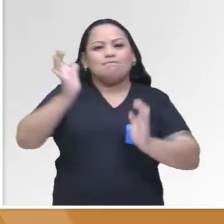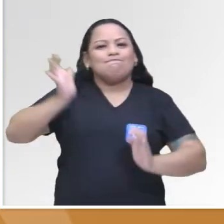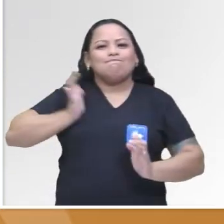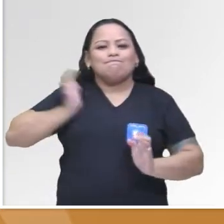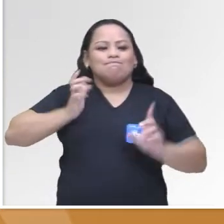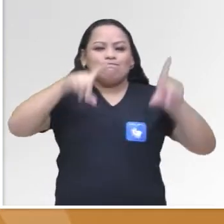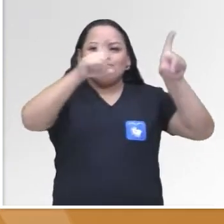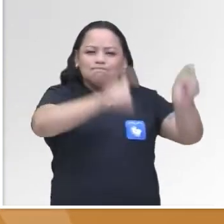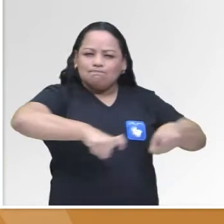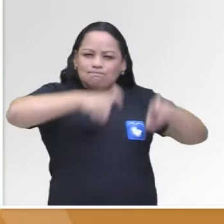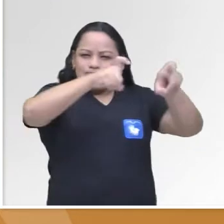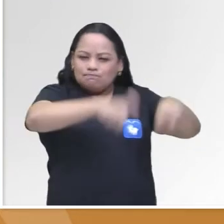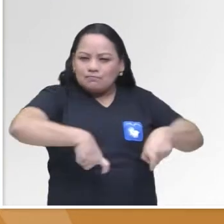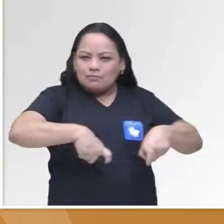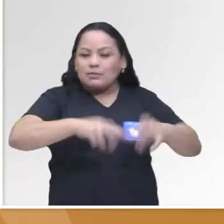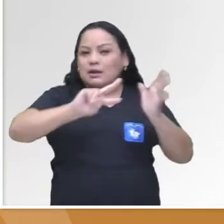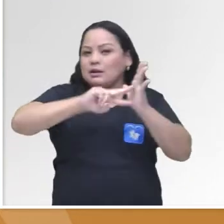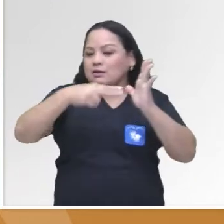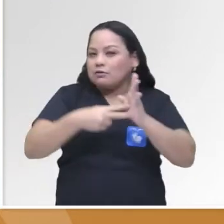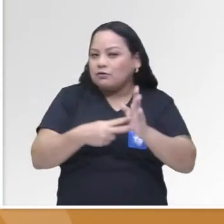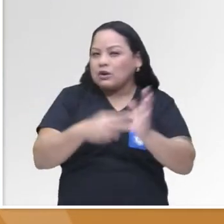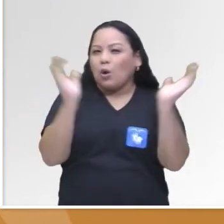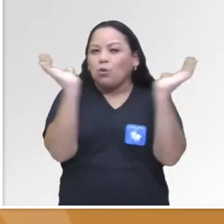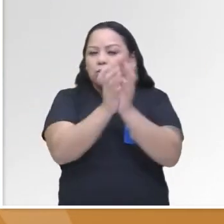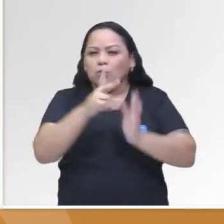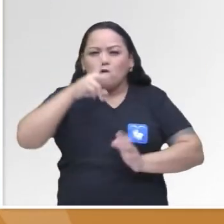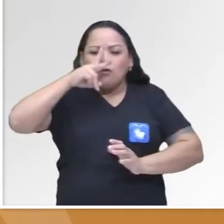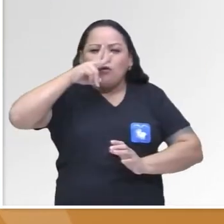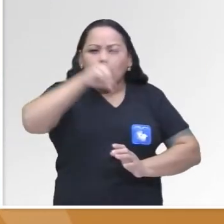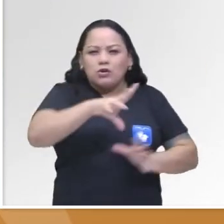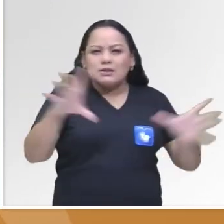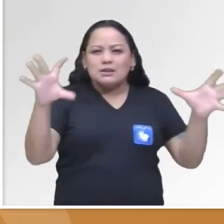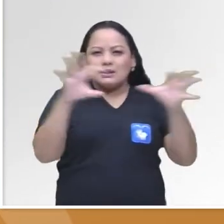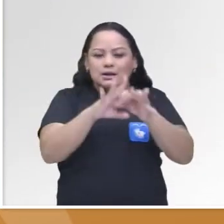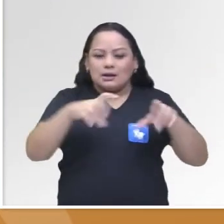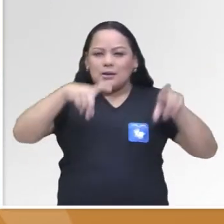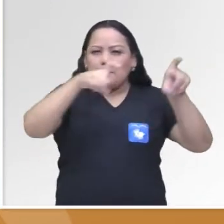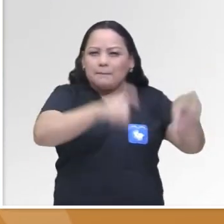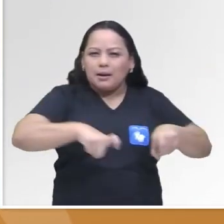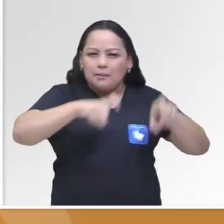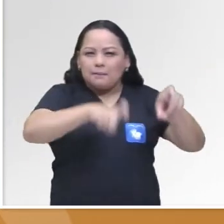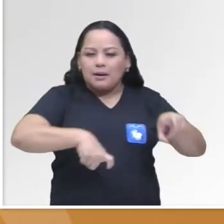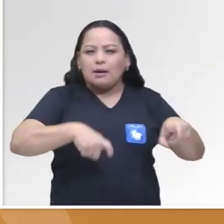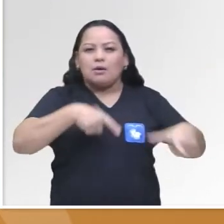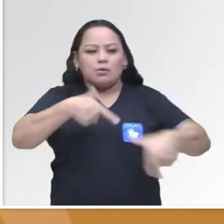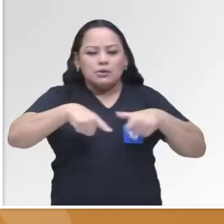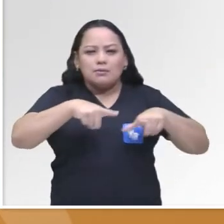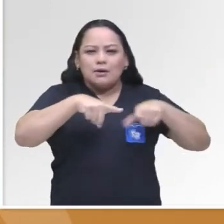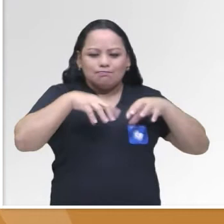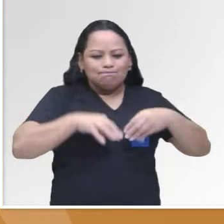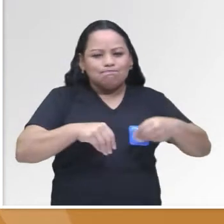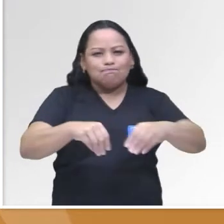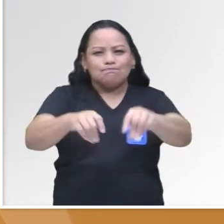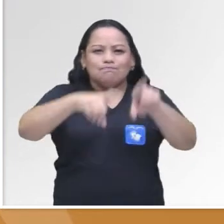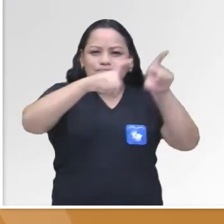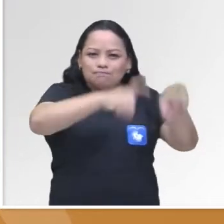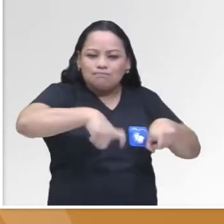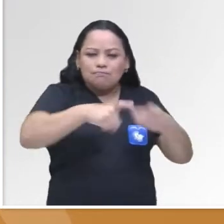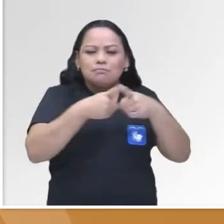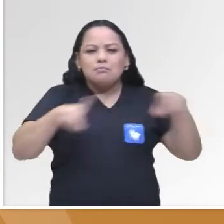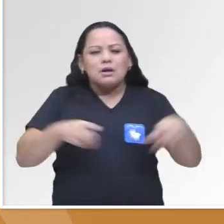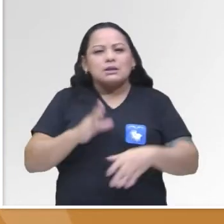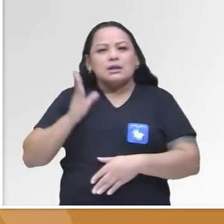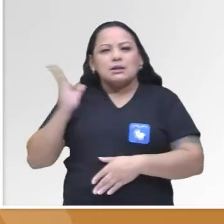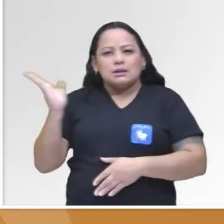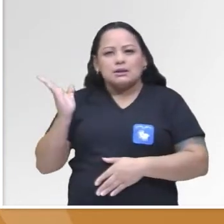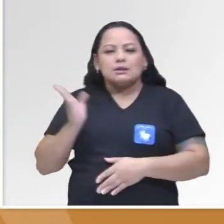agrárias, ou seja, havia uma elite fortemente ligada ao campo, ao trabalho com a terra. Mas nesse momento,